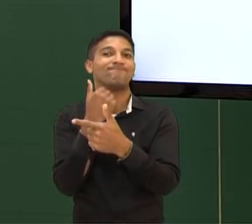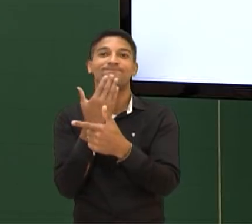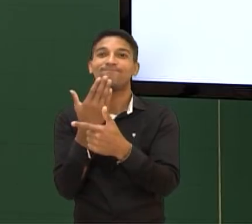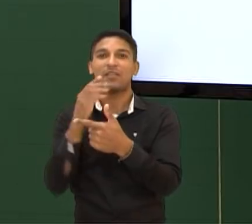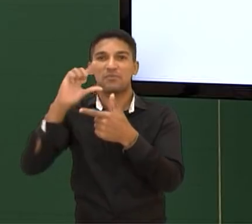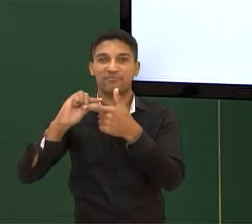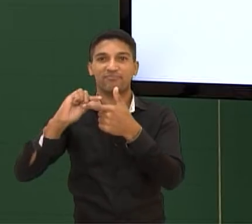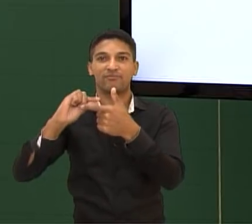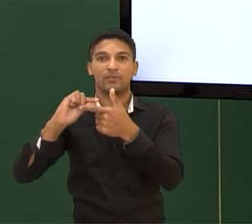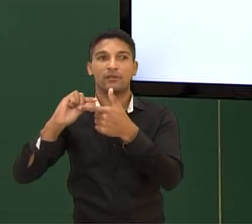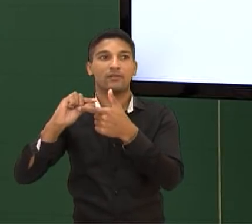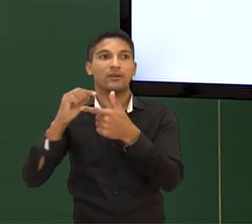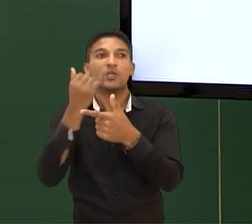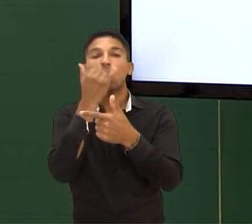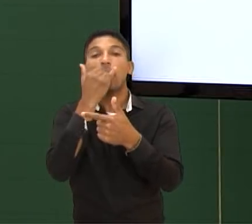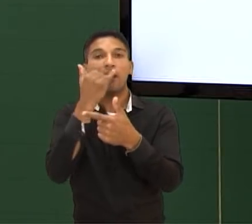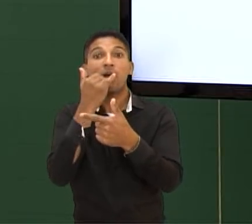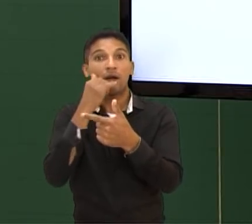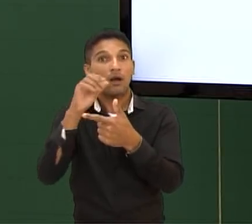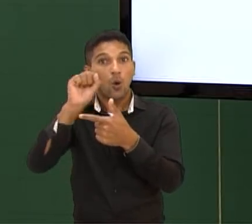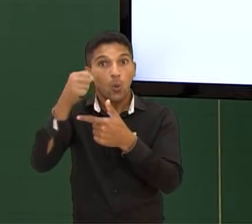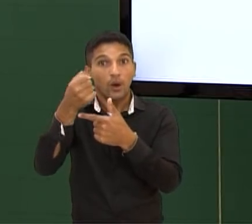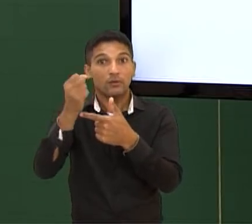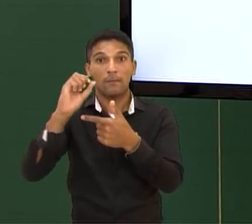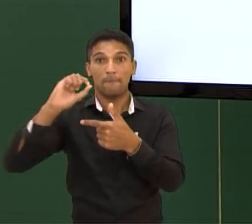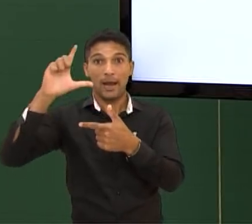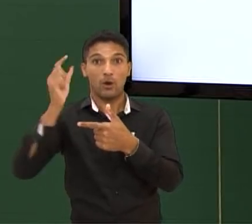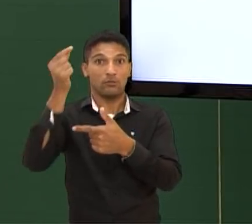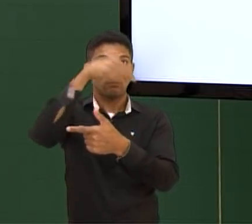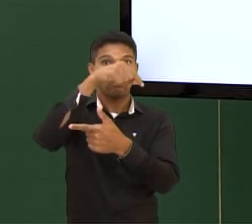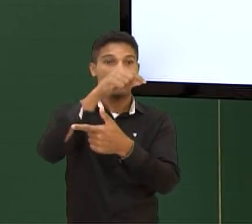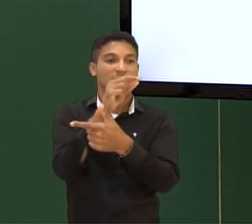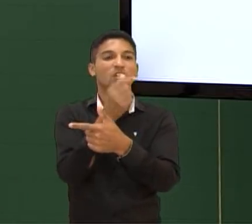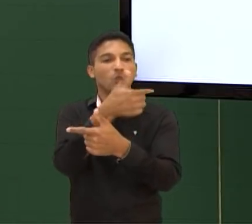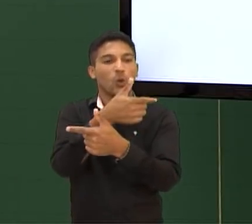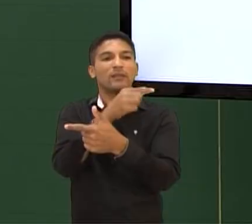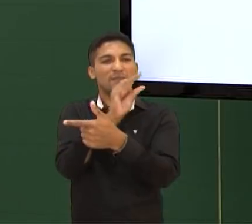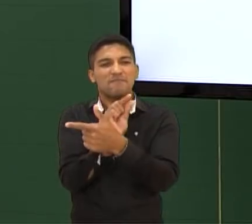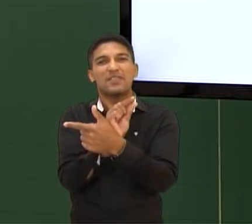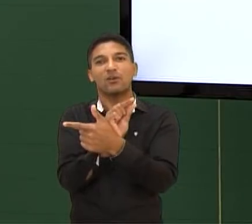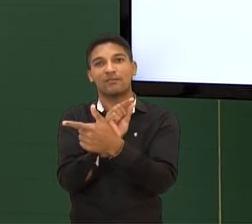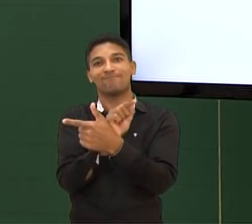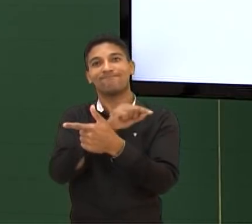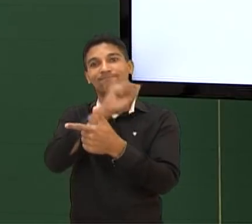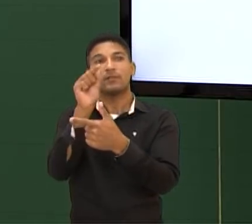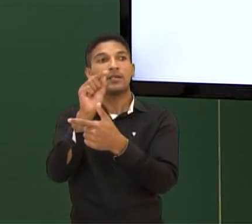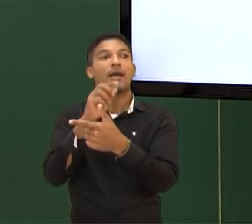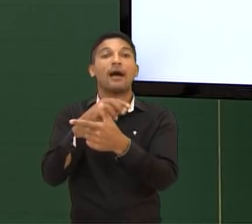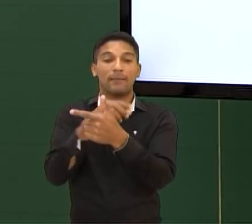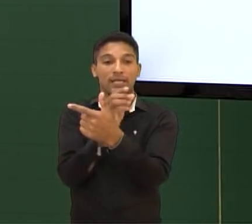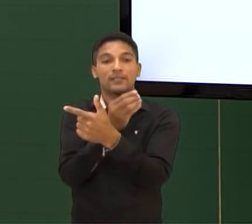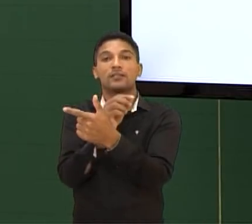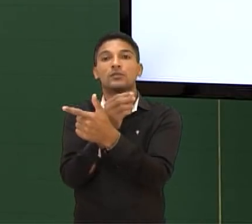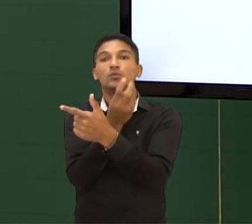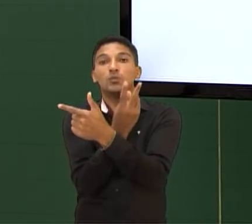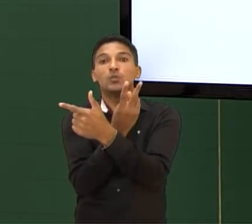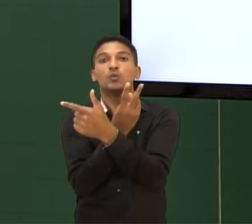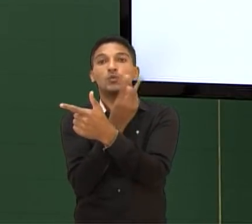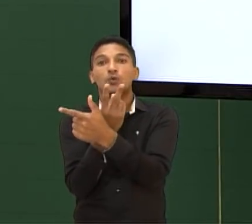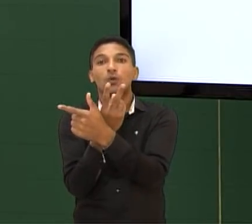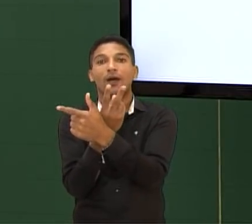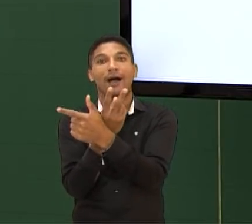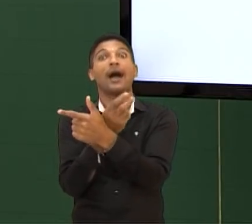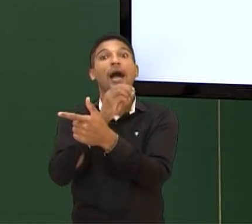ele é menor, então ele não vai constar na tábua do 8. Mas e o 22? Olha que legal, o 22 sim. O 22, ele